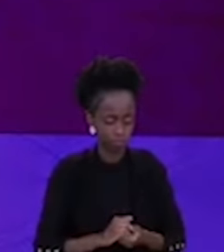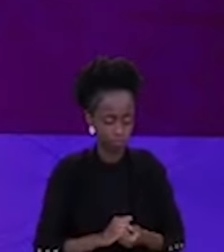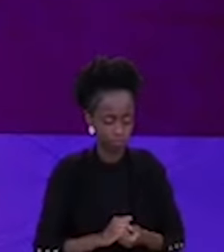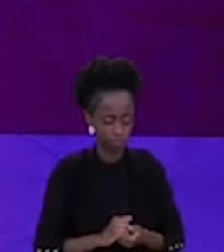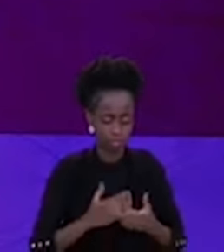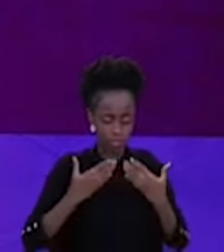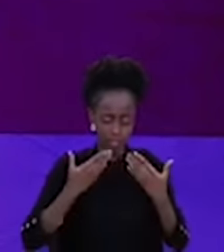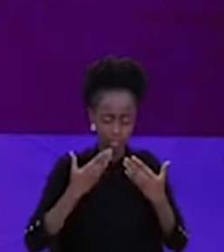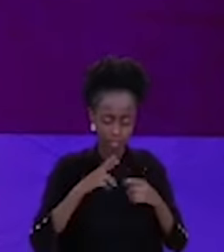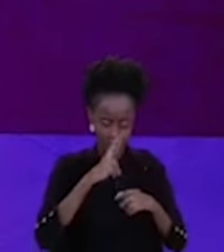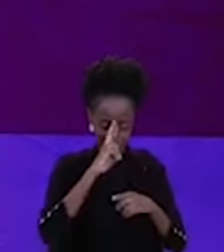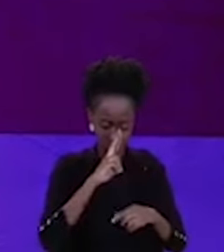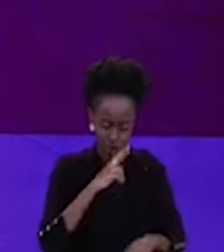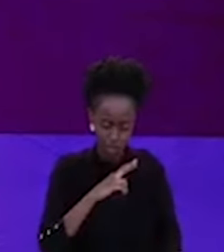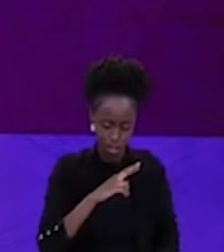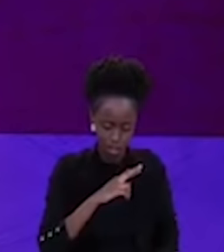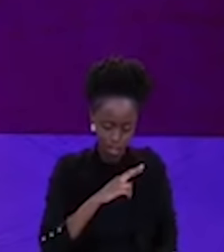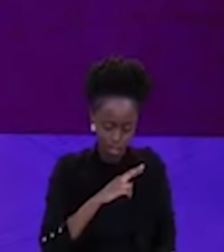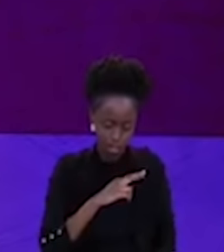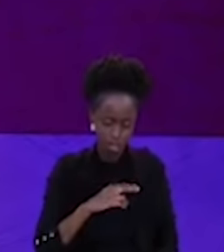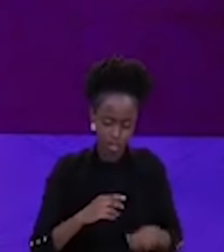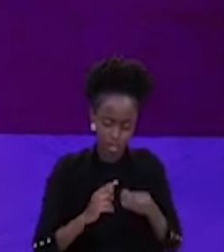aqui está a aliança do meu peito, Senhor.